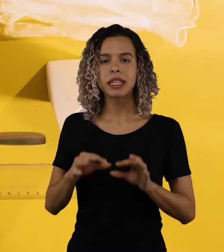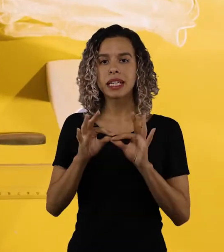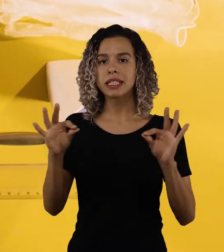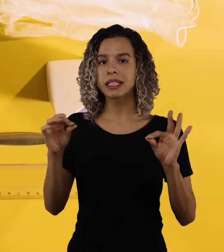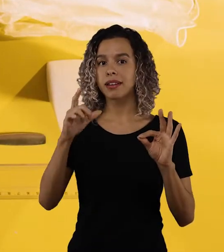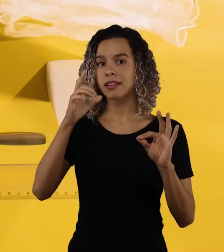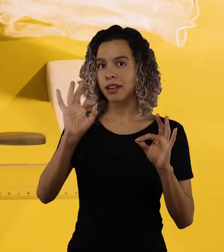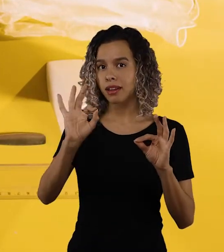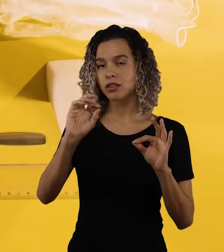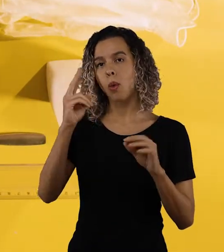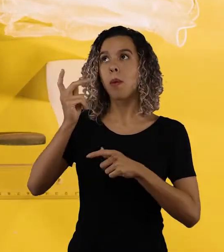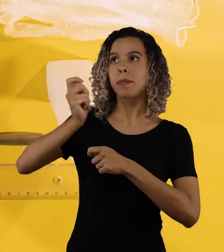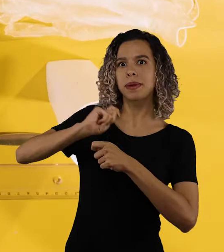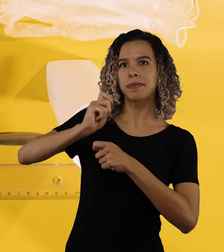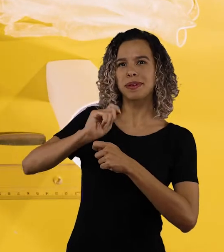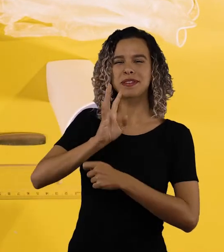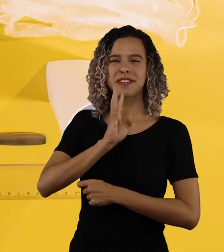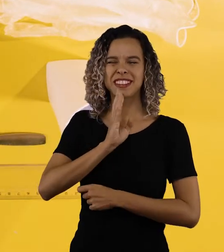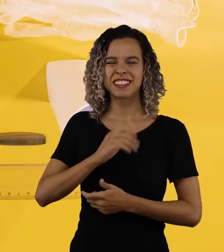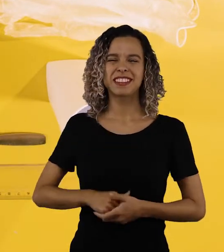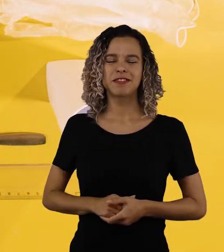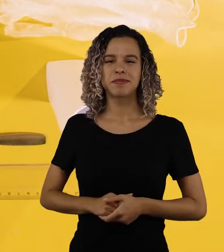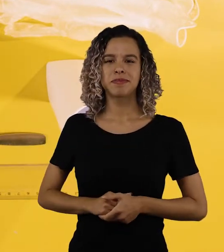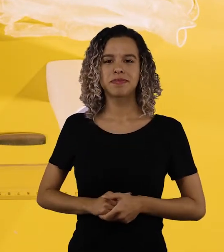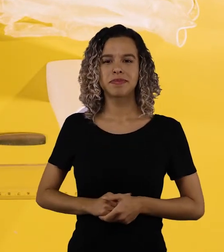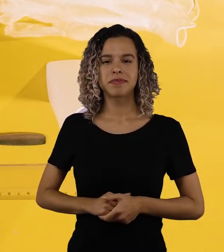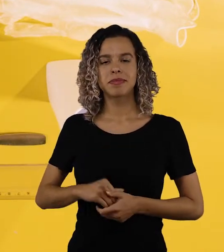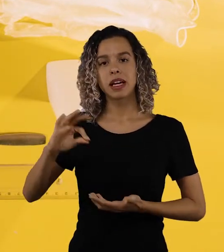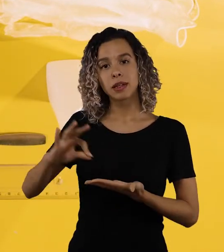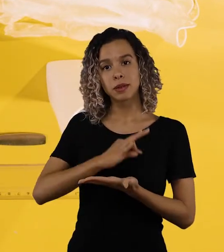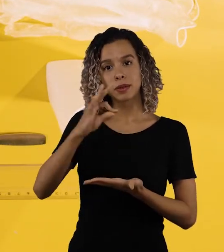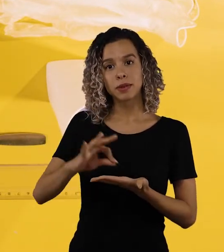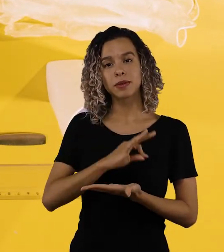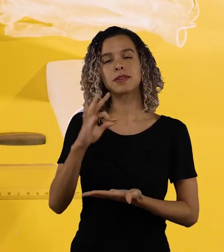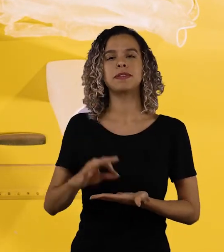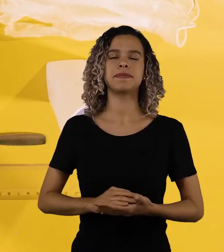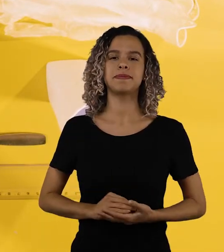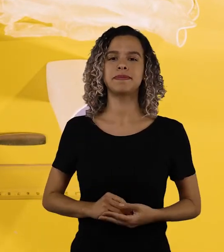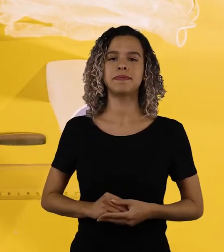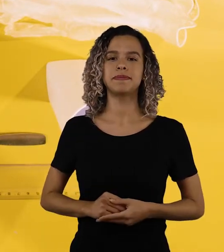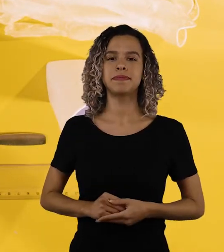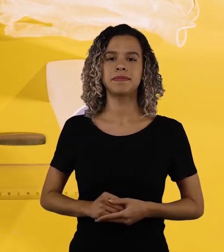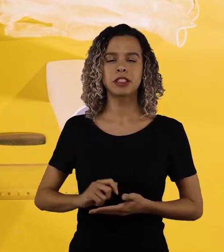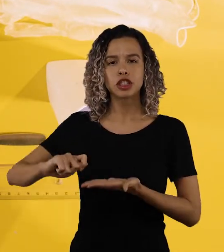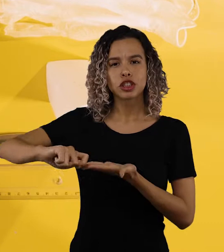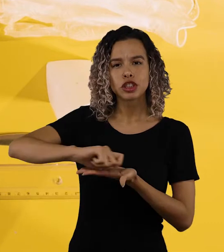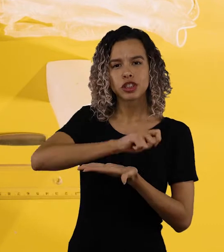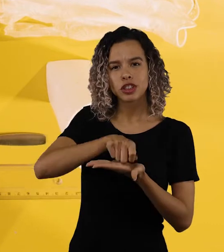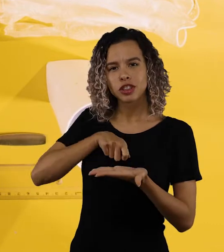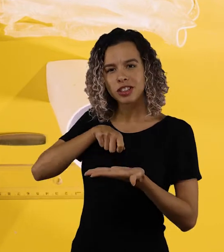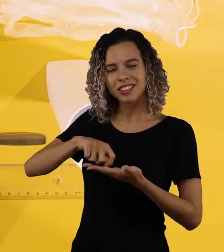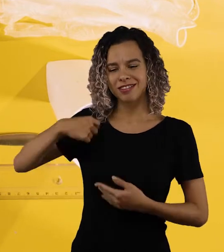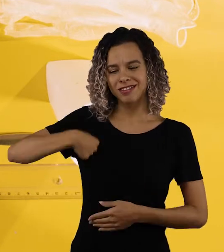linha 10 ou linha de pipa, como a gente conhece, uma agulha de costura, um giz de